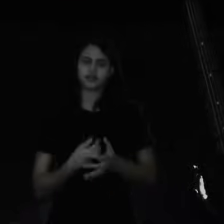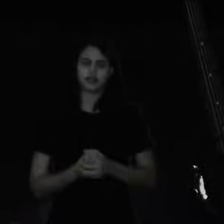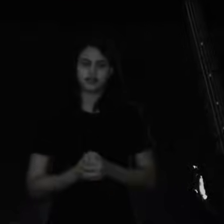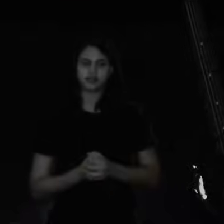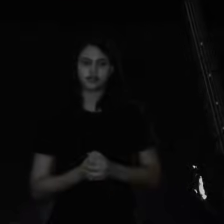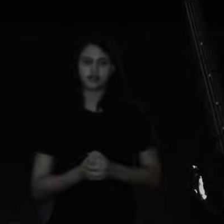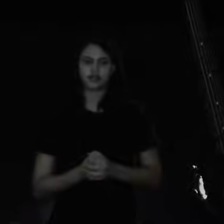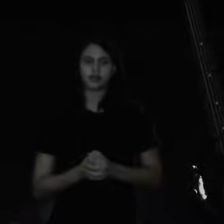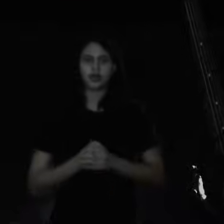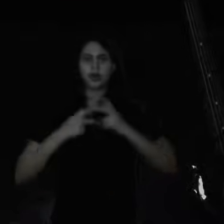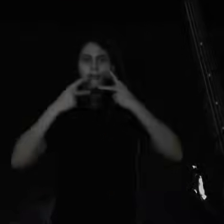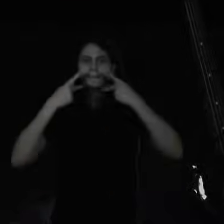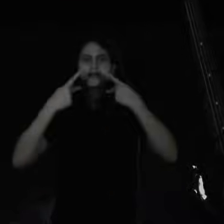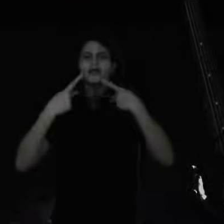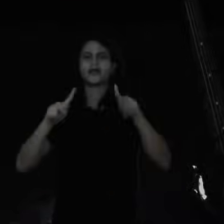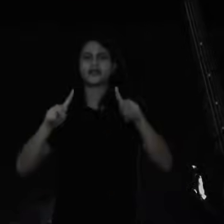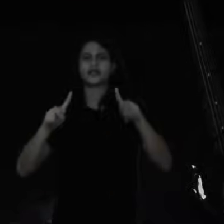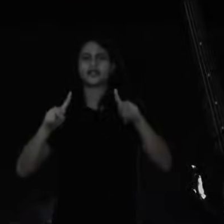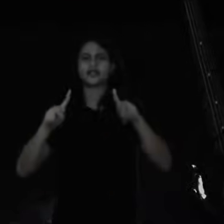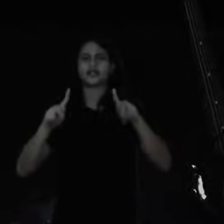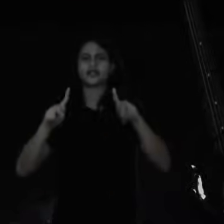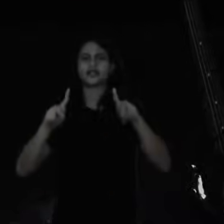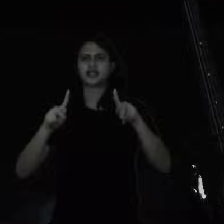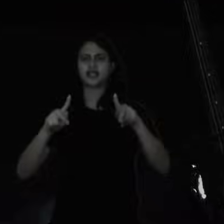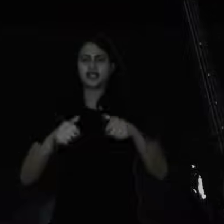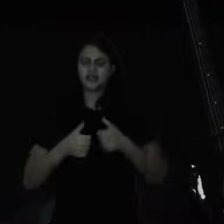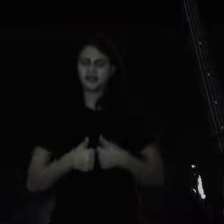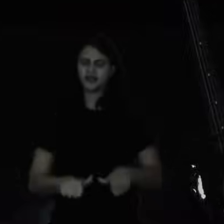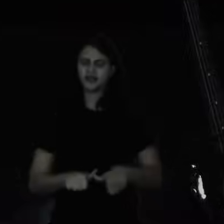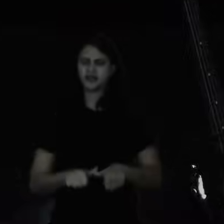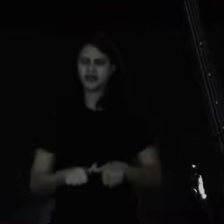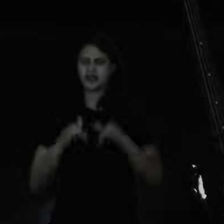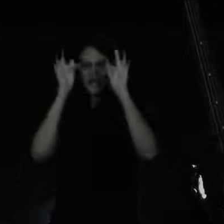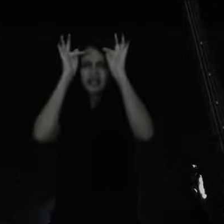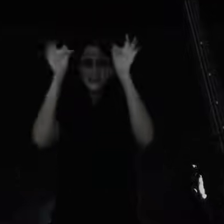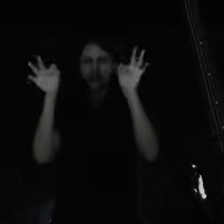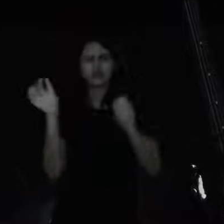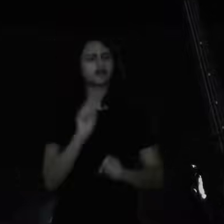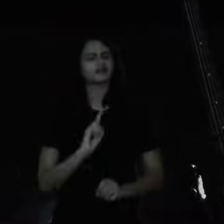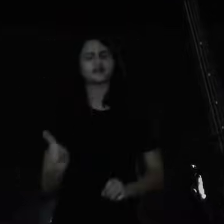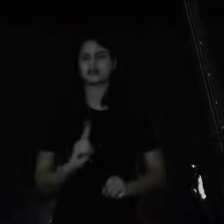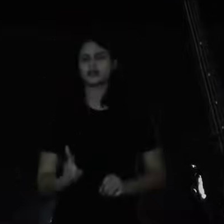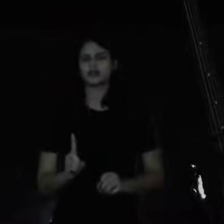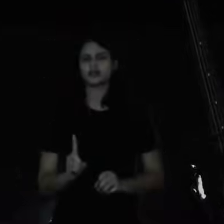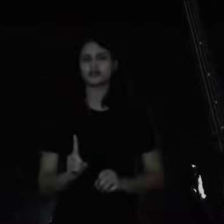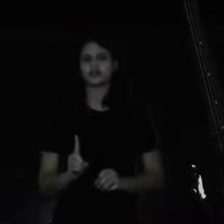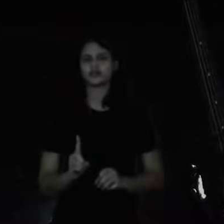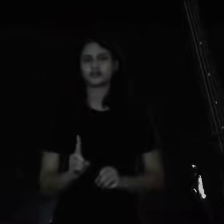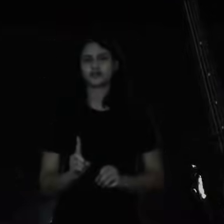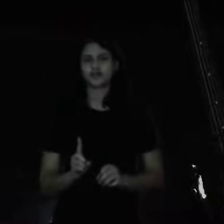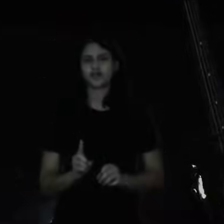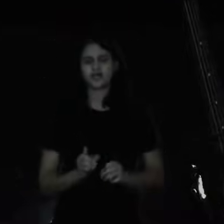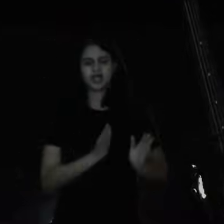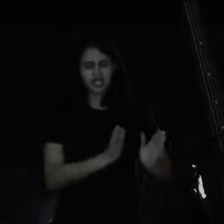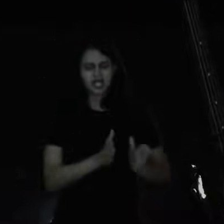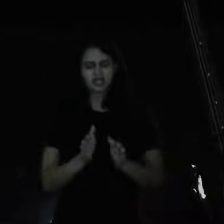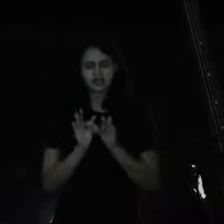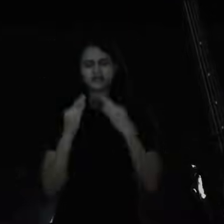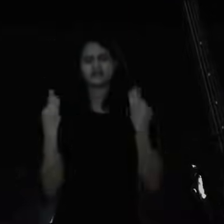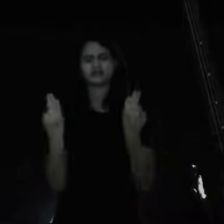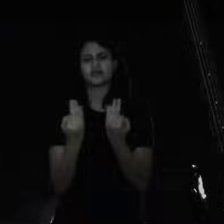sem honra, senão na sua terra, entre os seus parentes e na sua